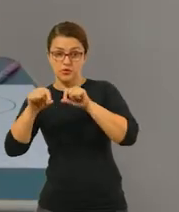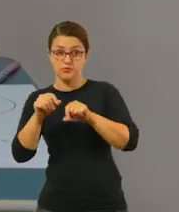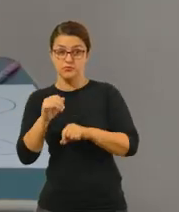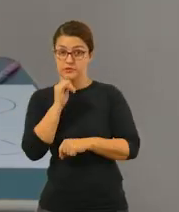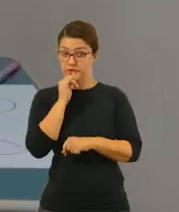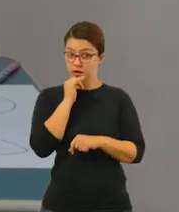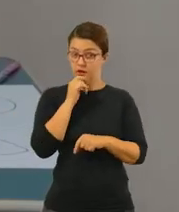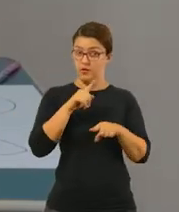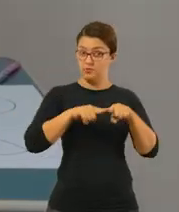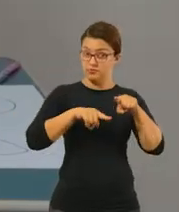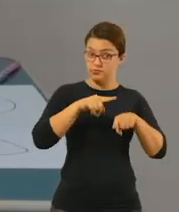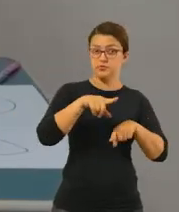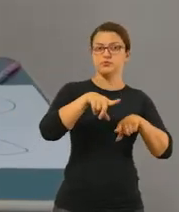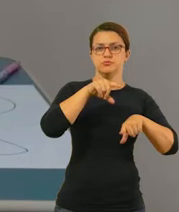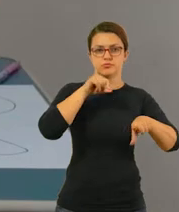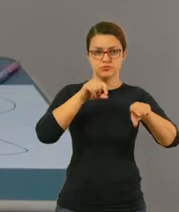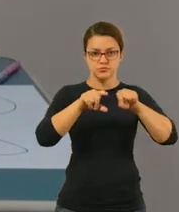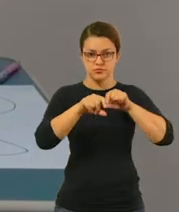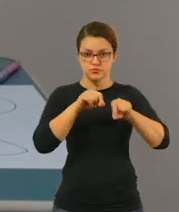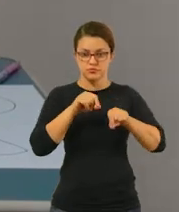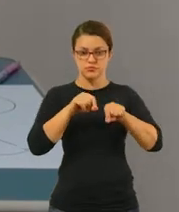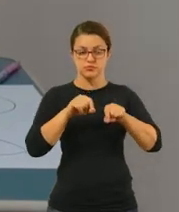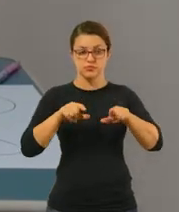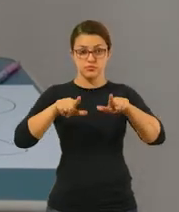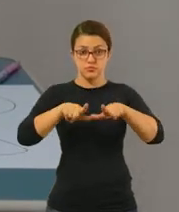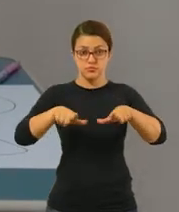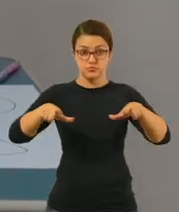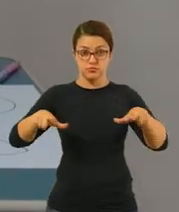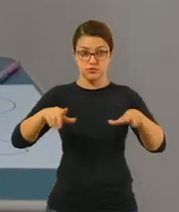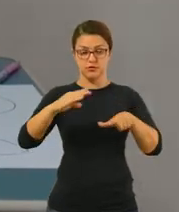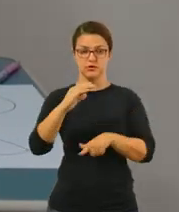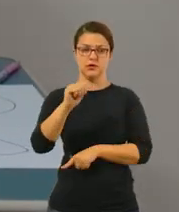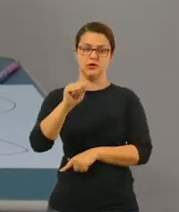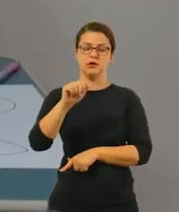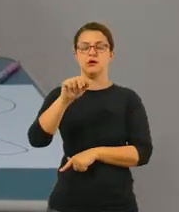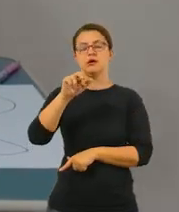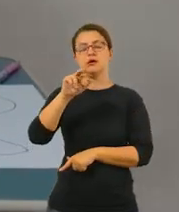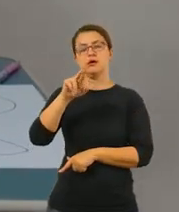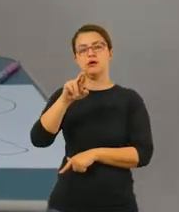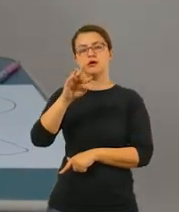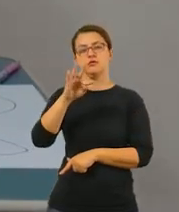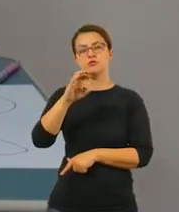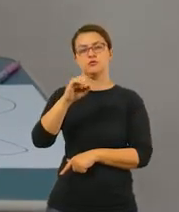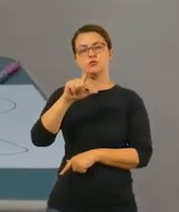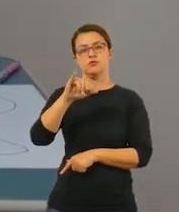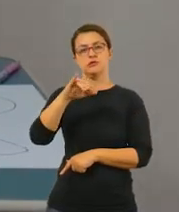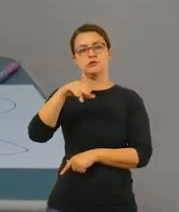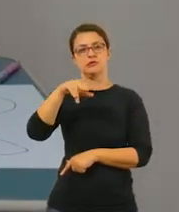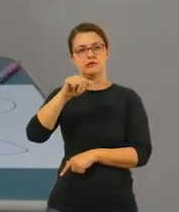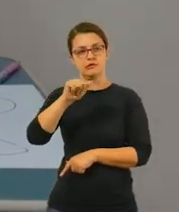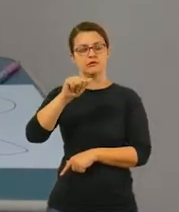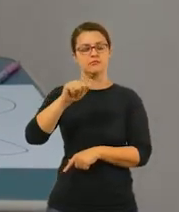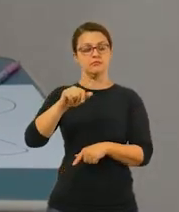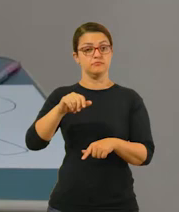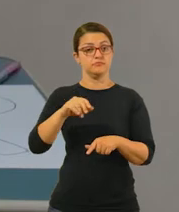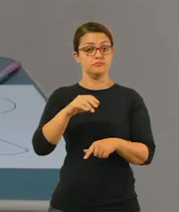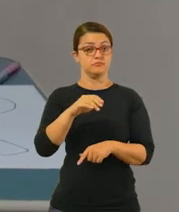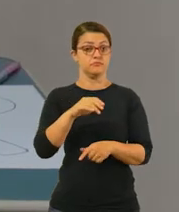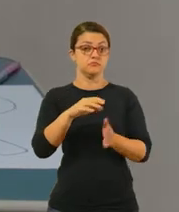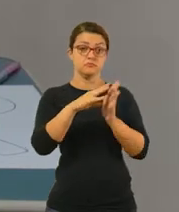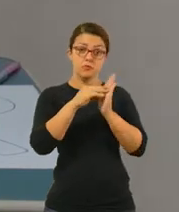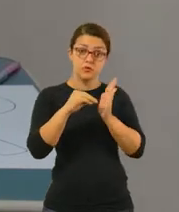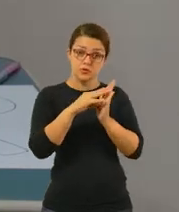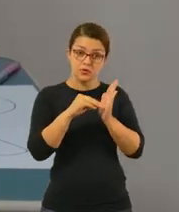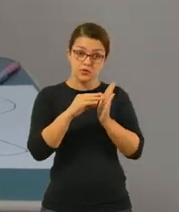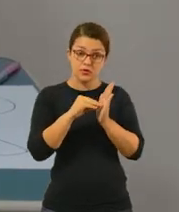Aqui eu selecionei alguns materiais e fiz os moldes na cartolina. É interessante você fazer esses desenhos, fazer